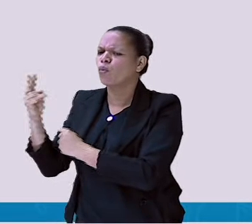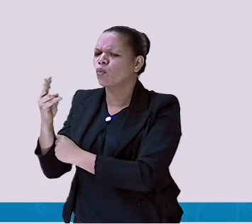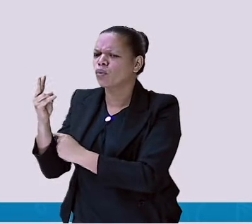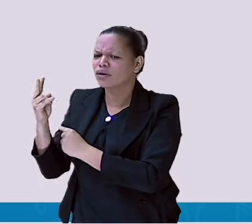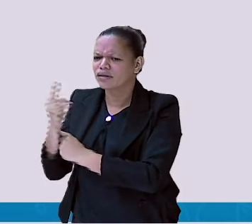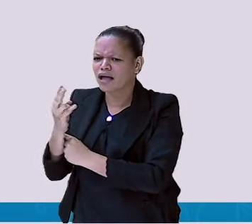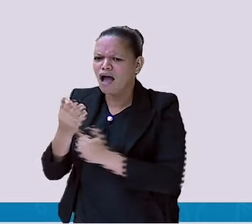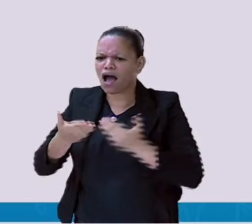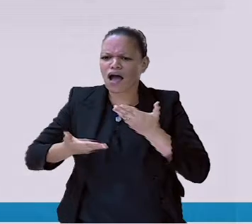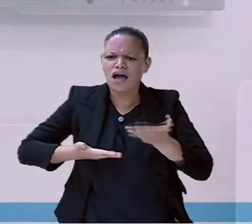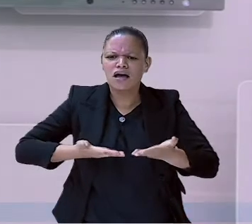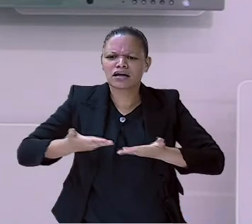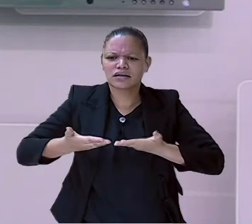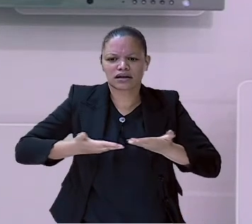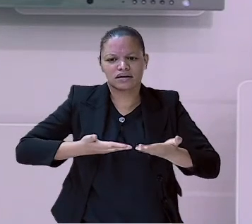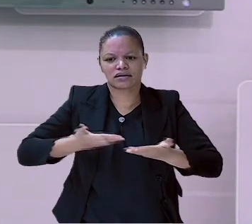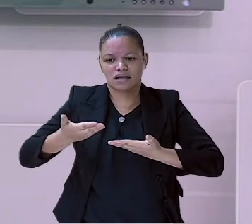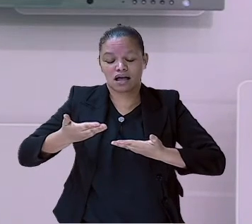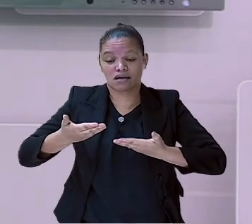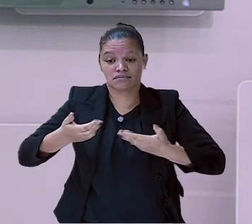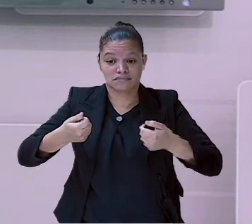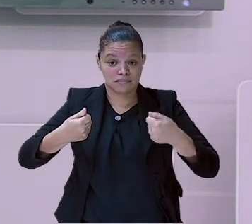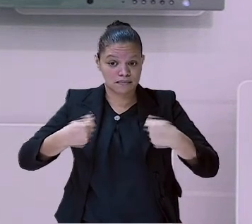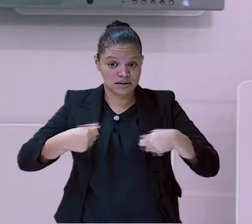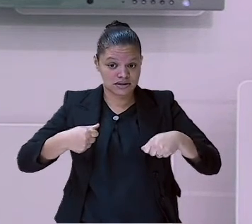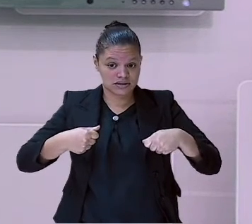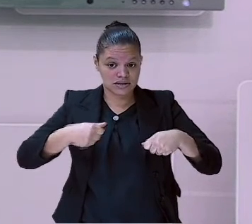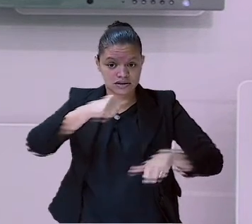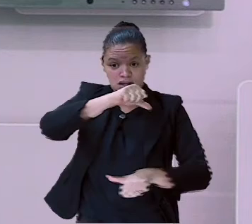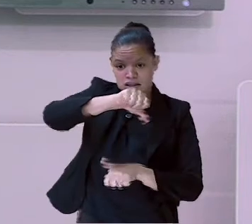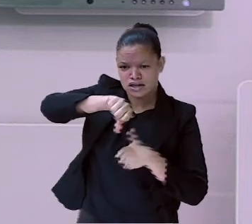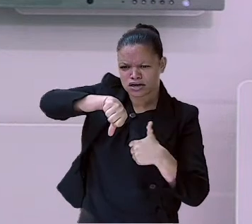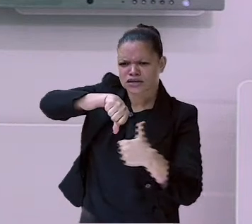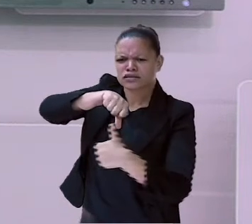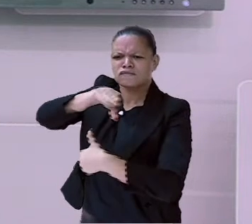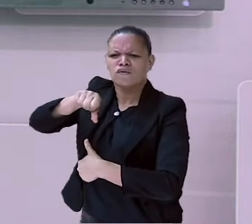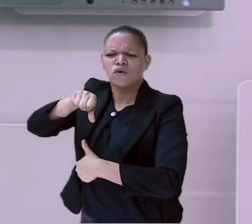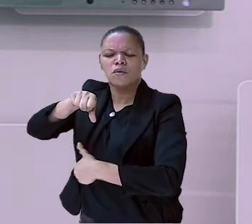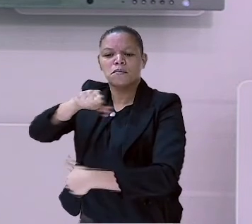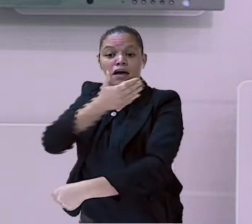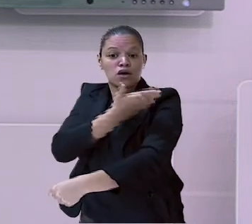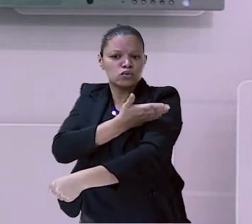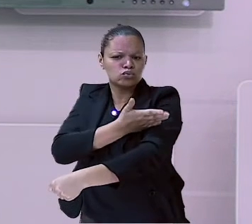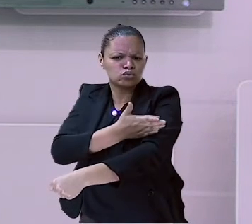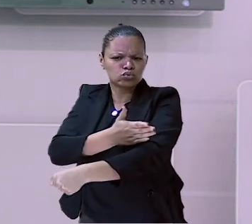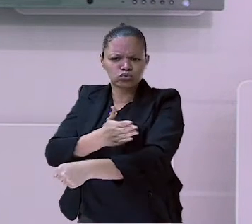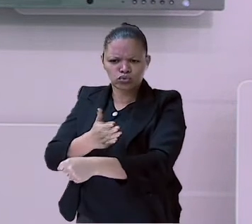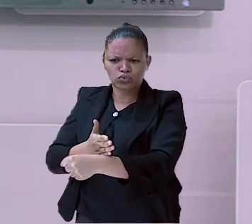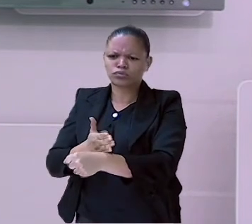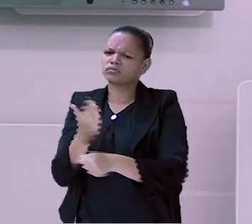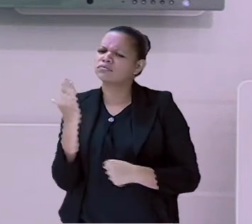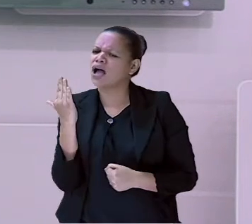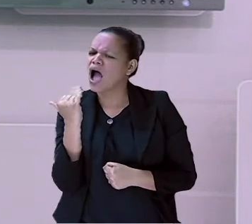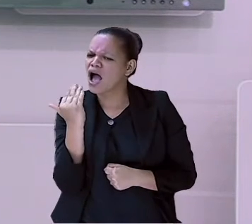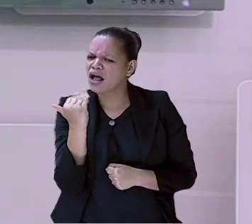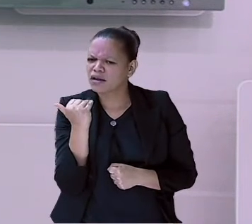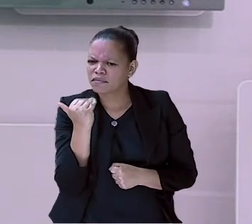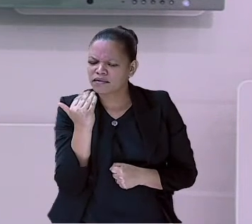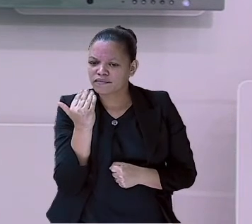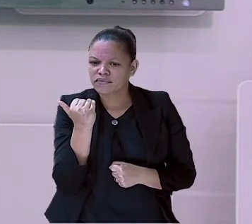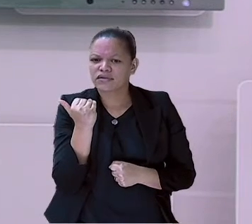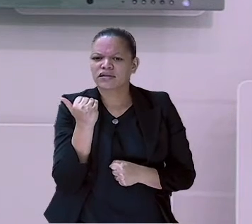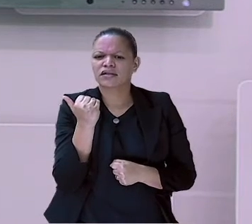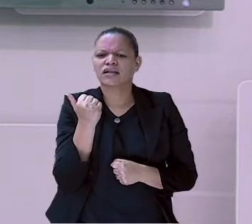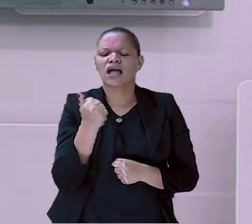e mudanças de hábitos. O que são esses hábitos que devem ser mudados? Então, tudo aquilo que eu falei